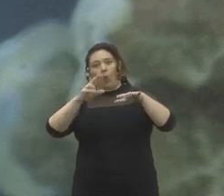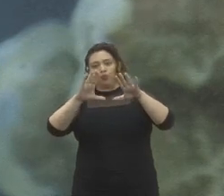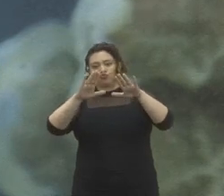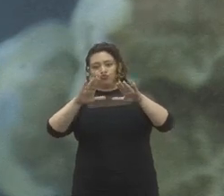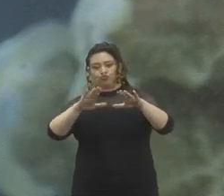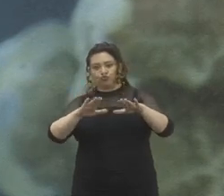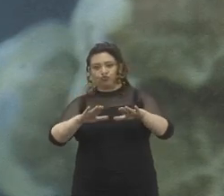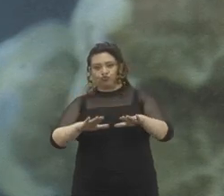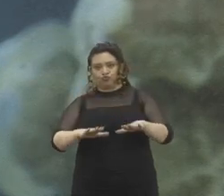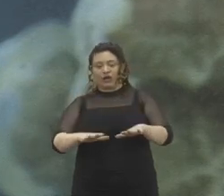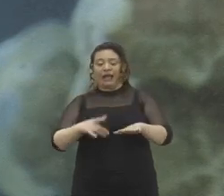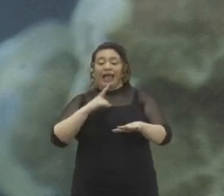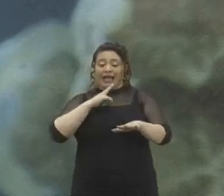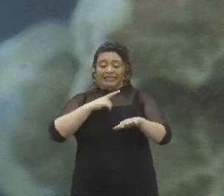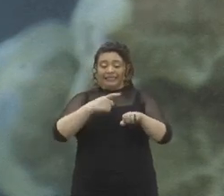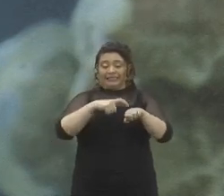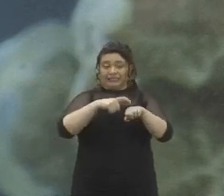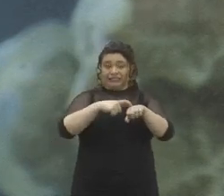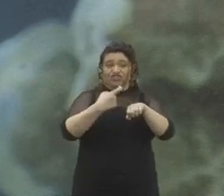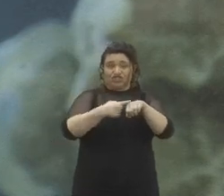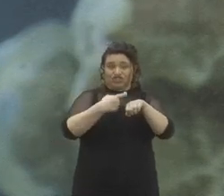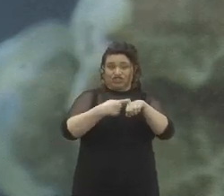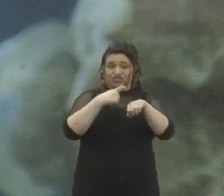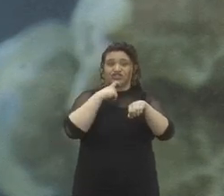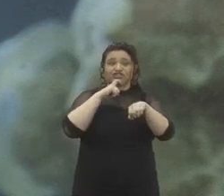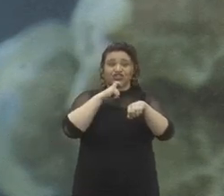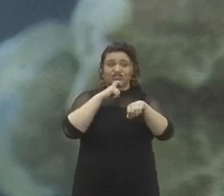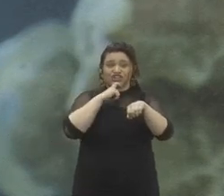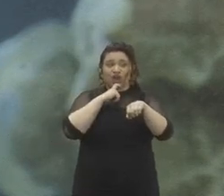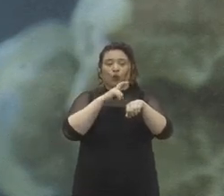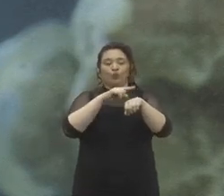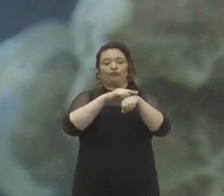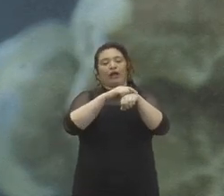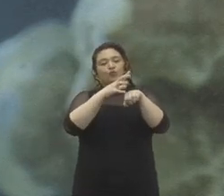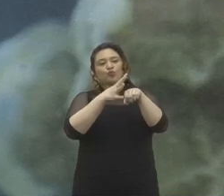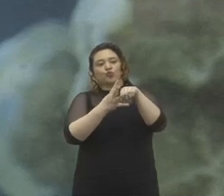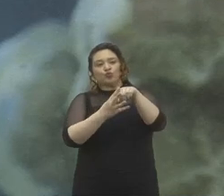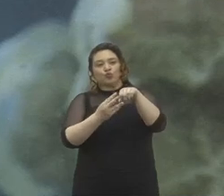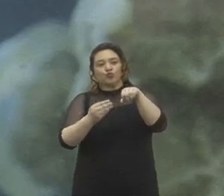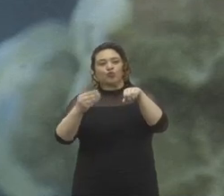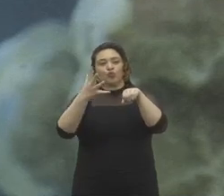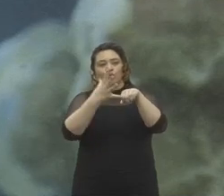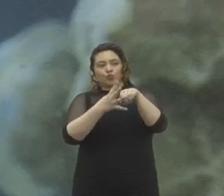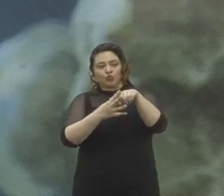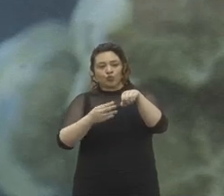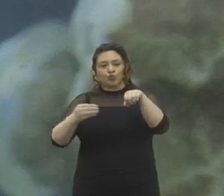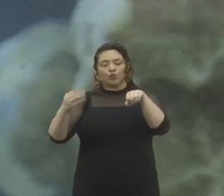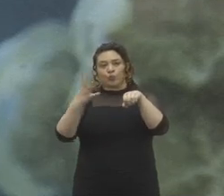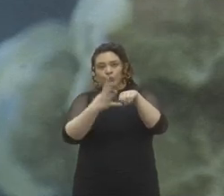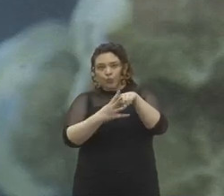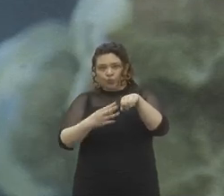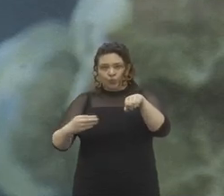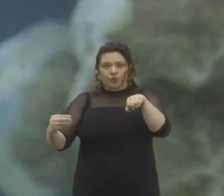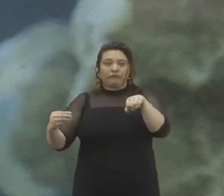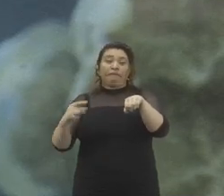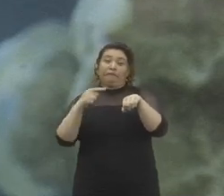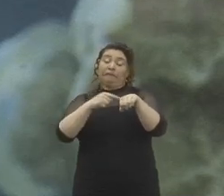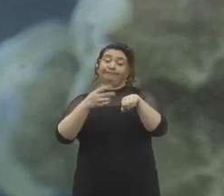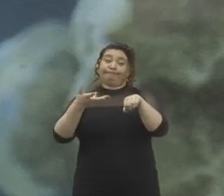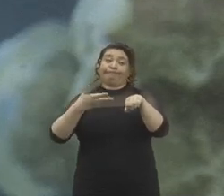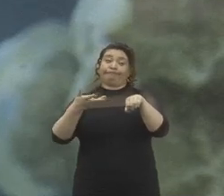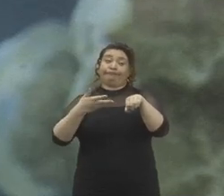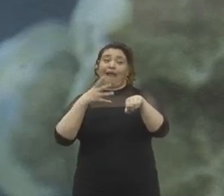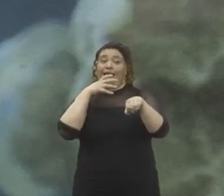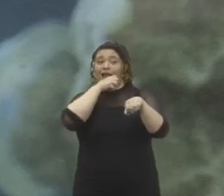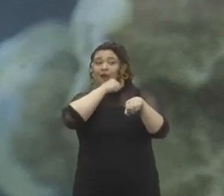lavando a geleira e vai perfurando dissolvendo então essa isso está se acelerando